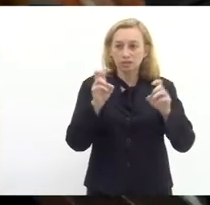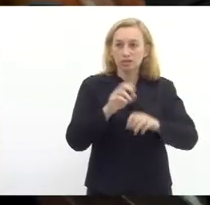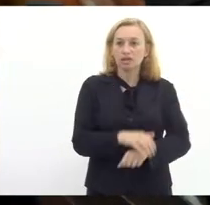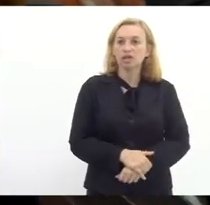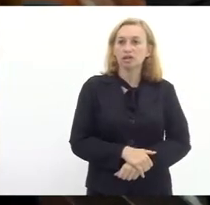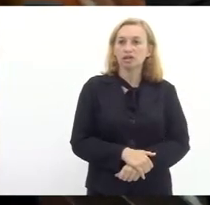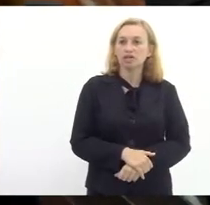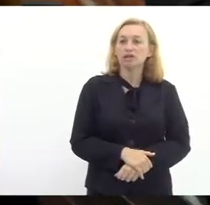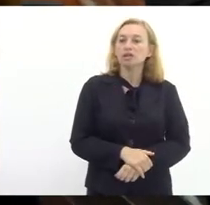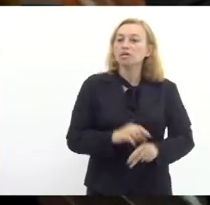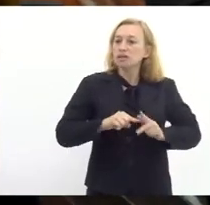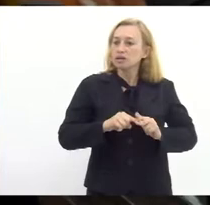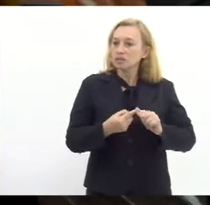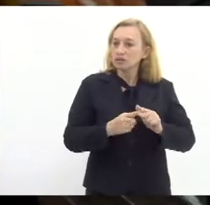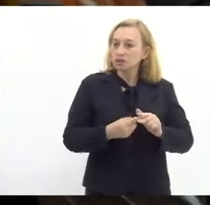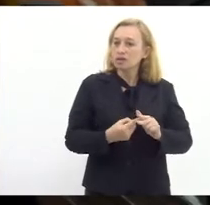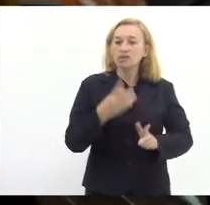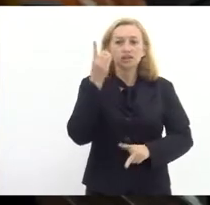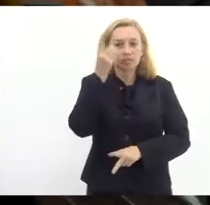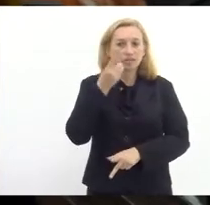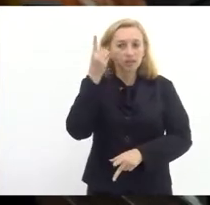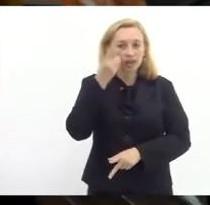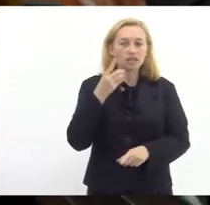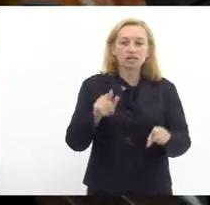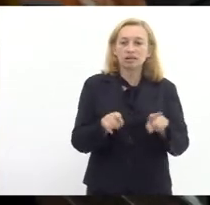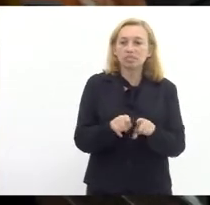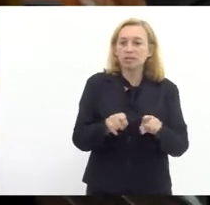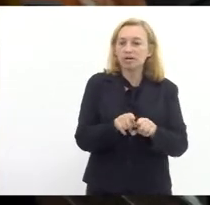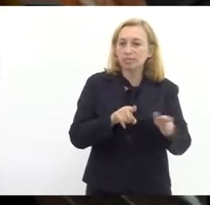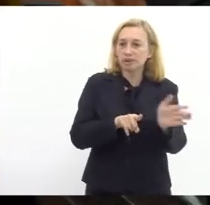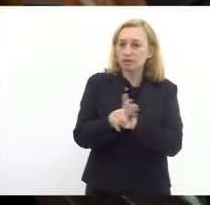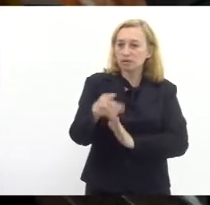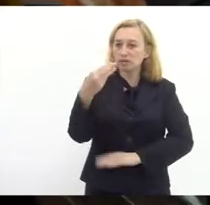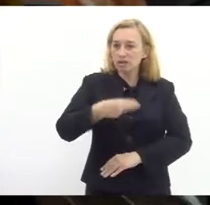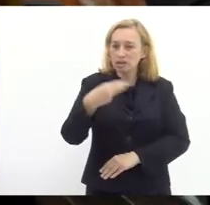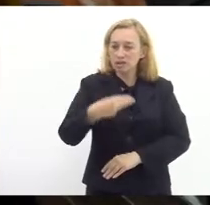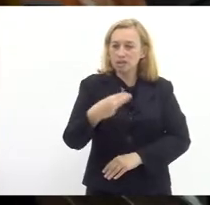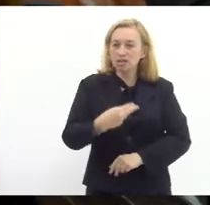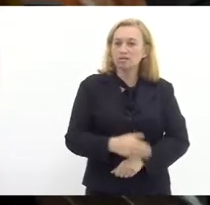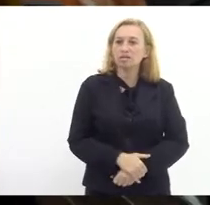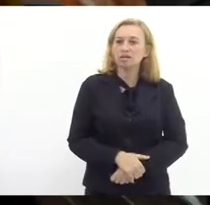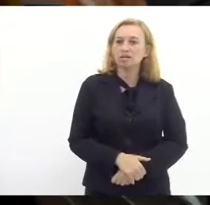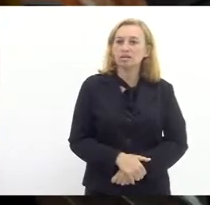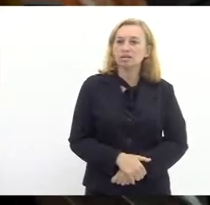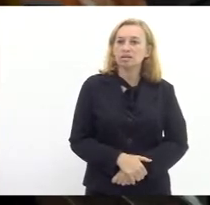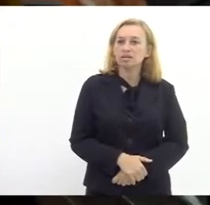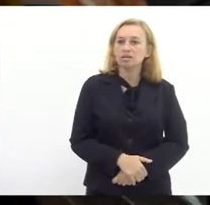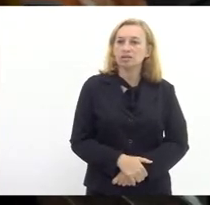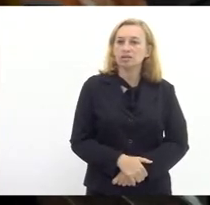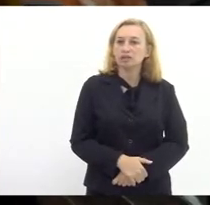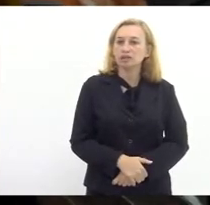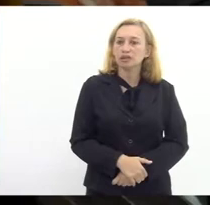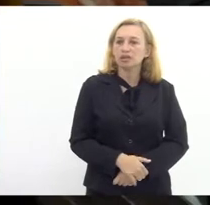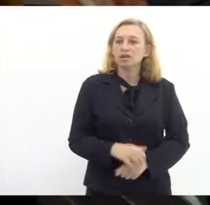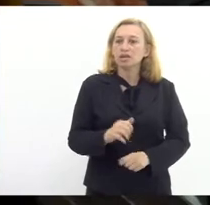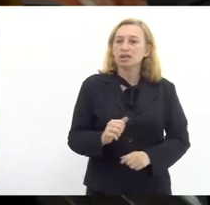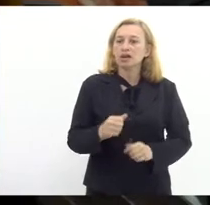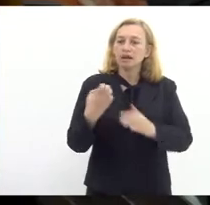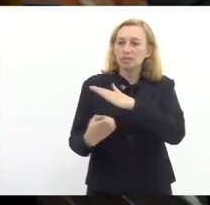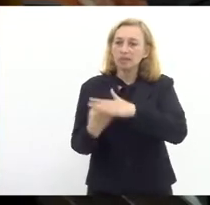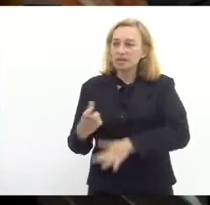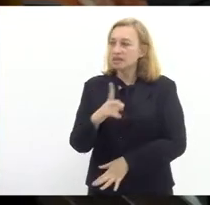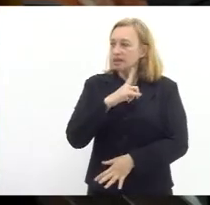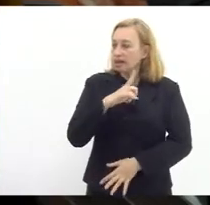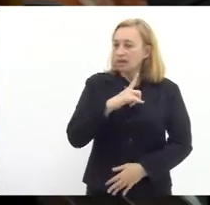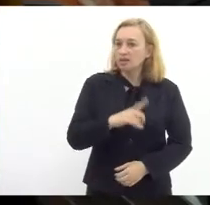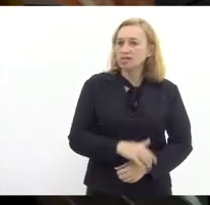a parte de manutenção, que a deputada também nos perguntou aqui, a terceira pergunta da deputada. A agência ela tem